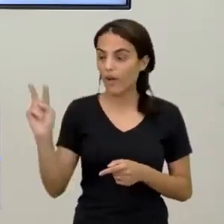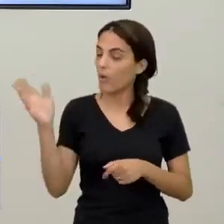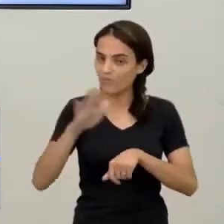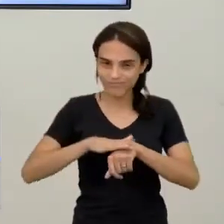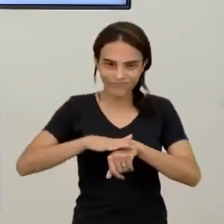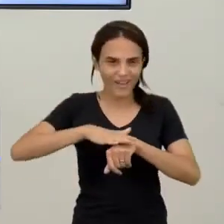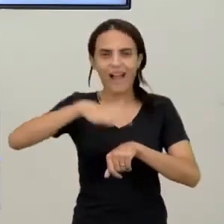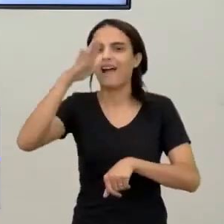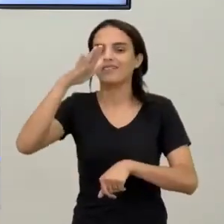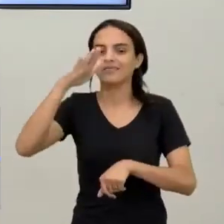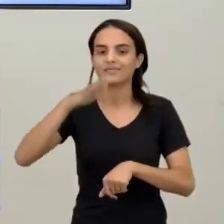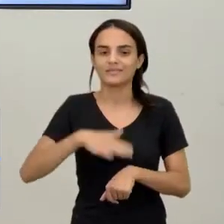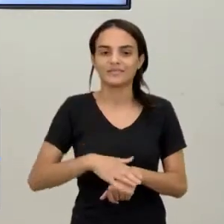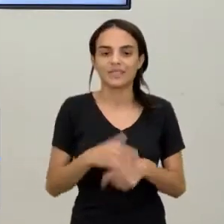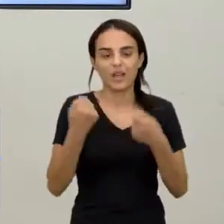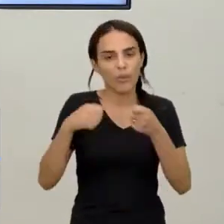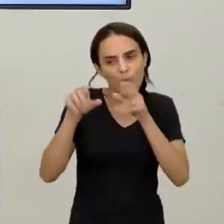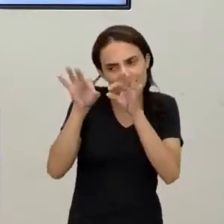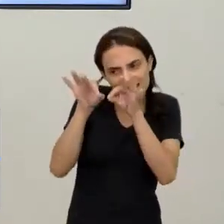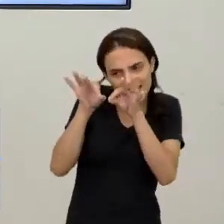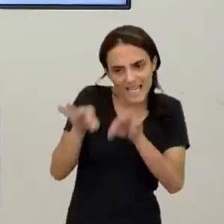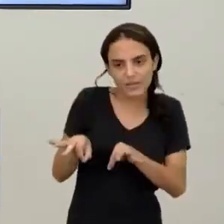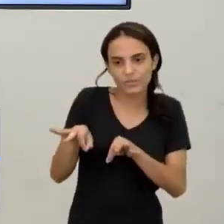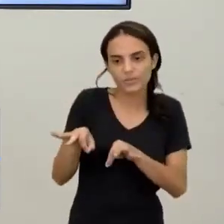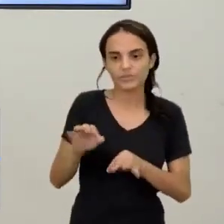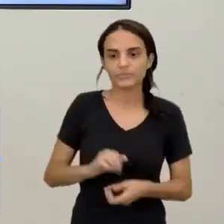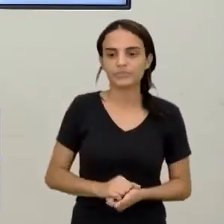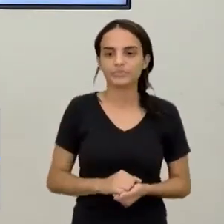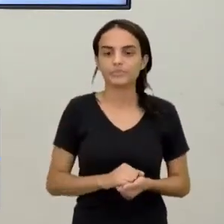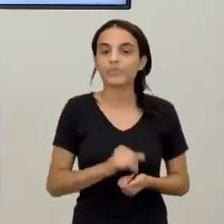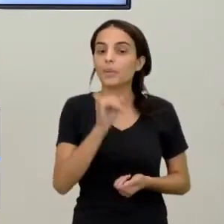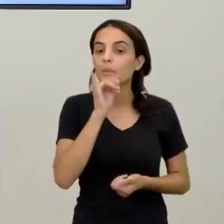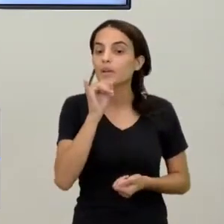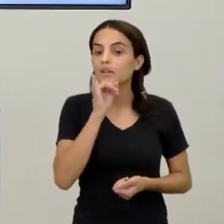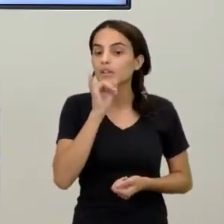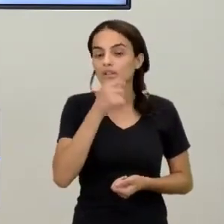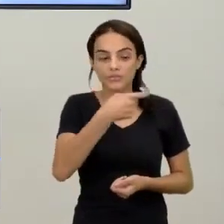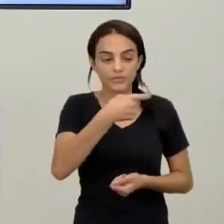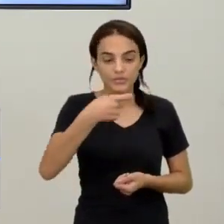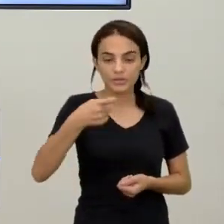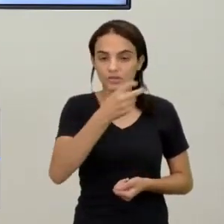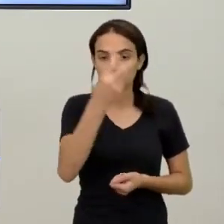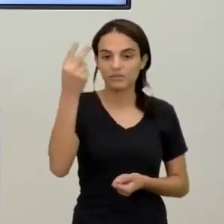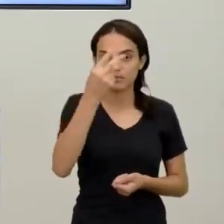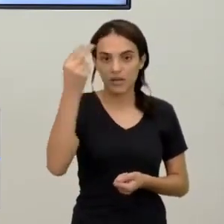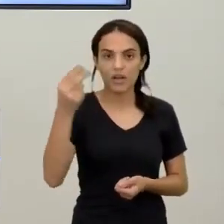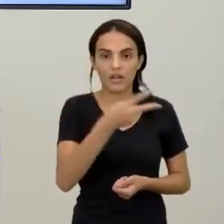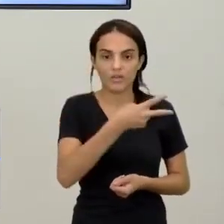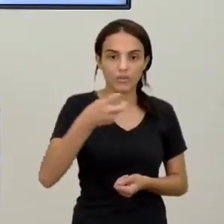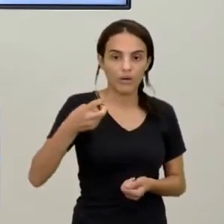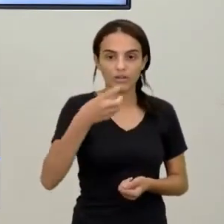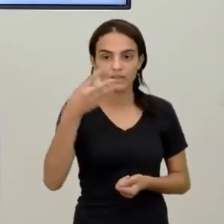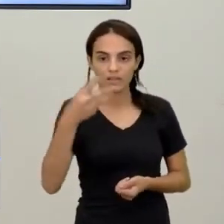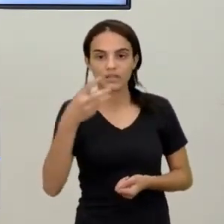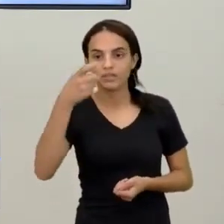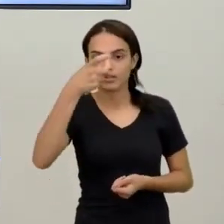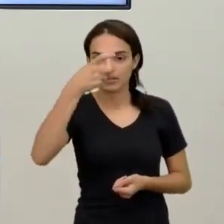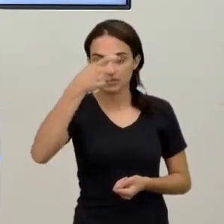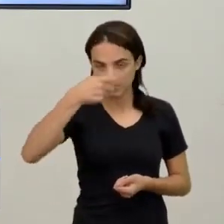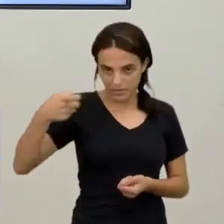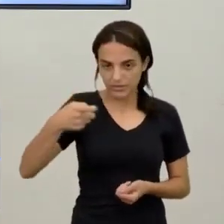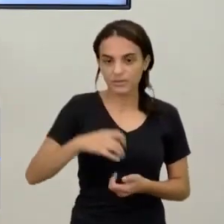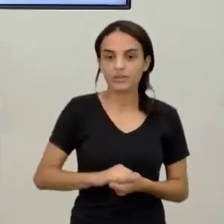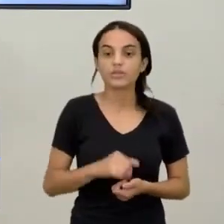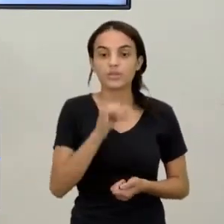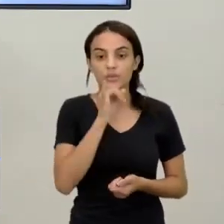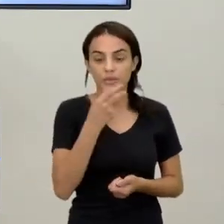significa uma afirmação. Tá? Então, se eu estou dizendo assim, ó, x² igual a 3x, eu estou falando que um número elevado